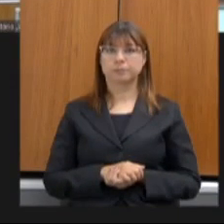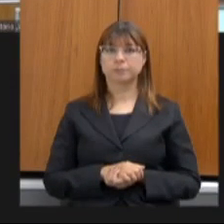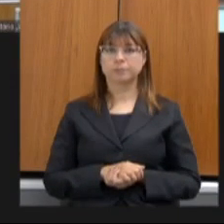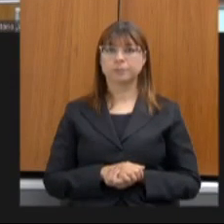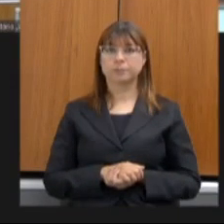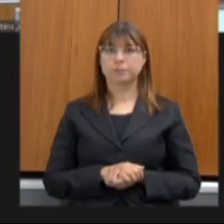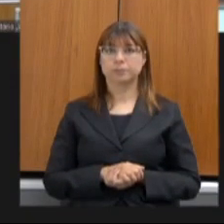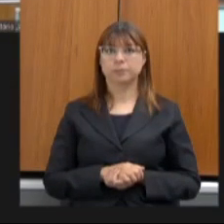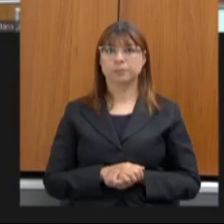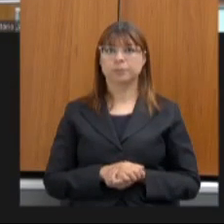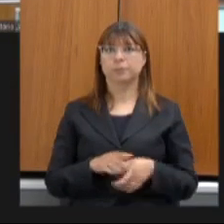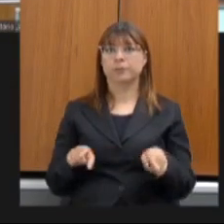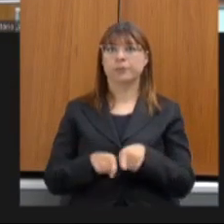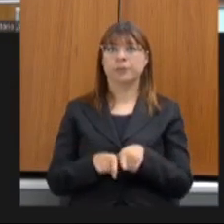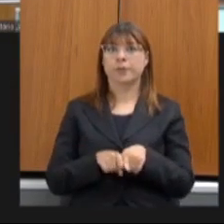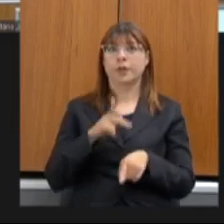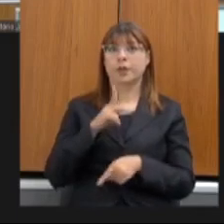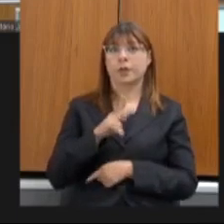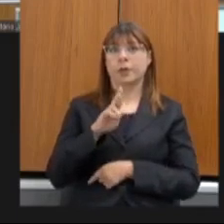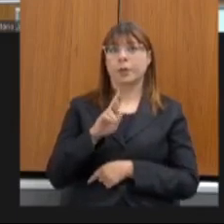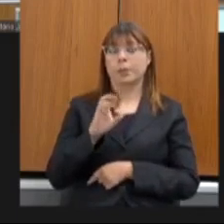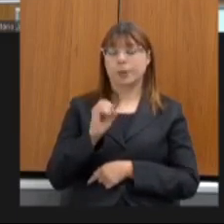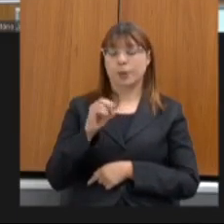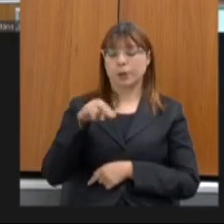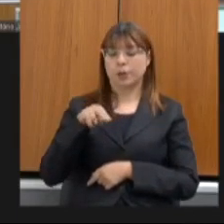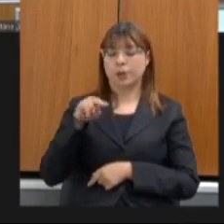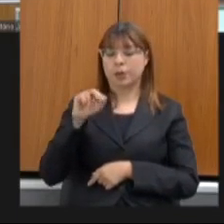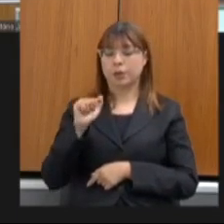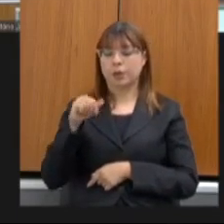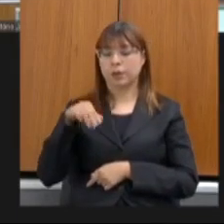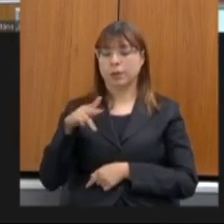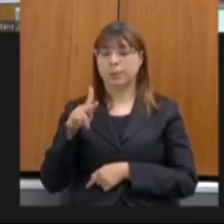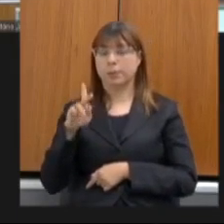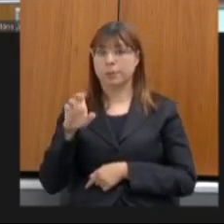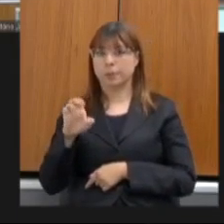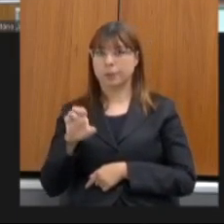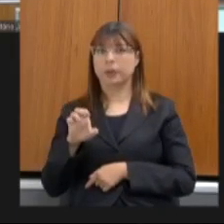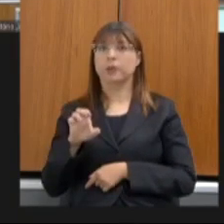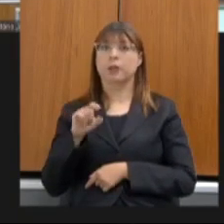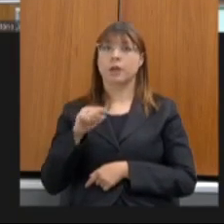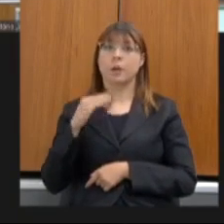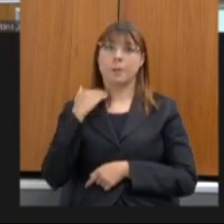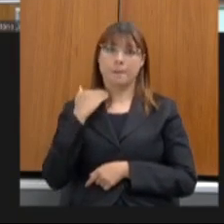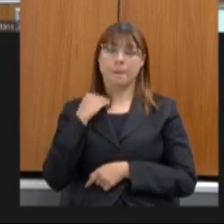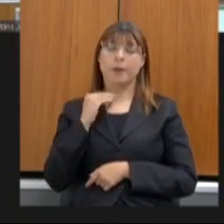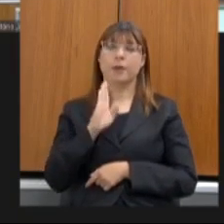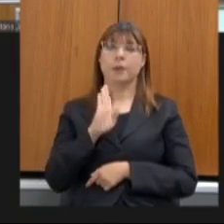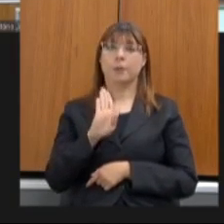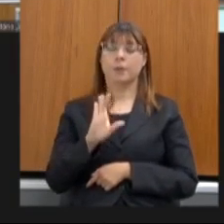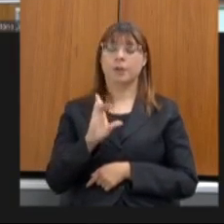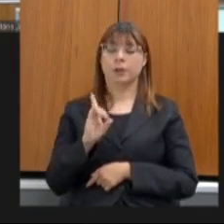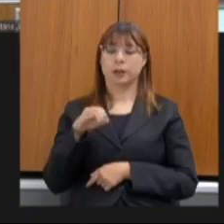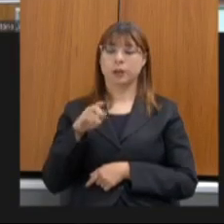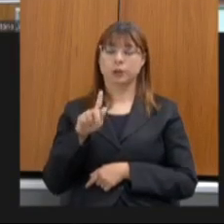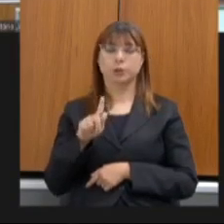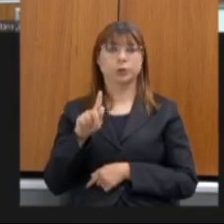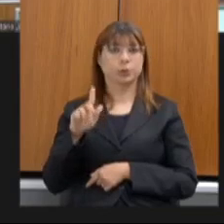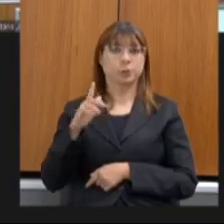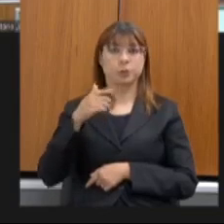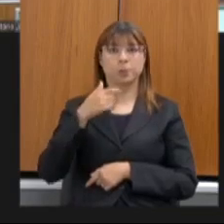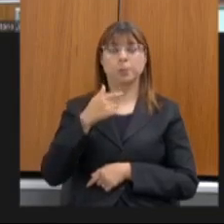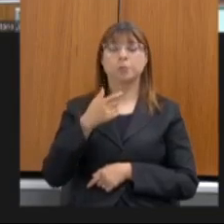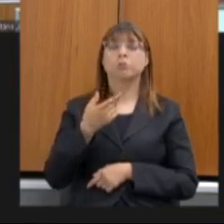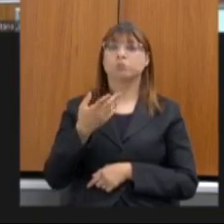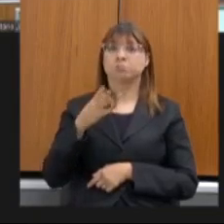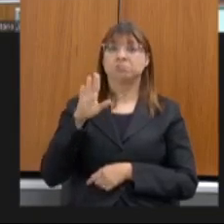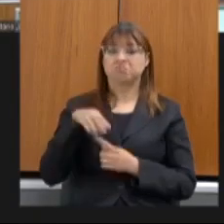e é tempo também o Pronaf pronamp a o bdmg foi destaque no pronep primeira e segunda